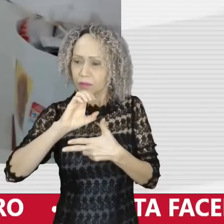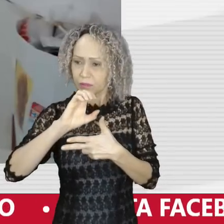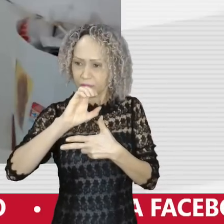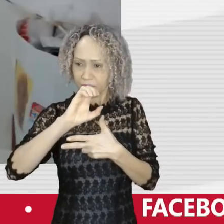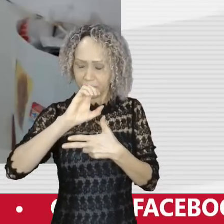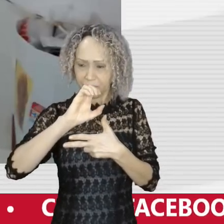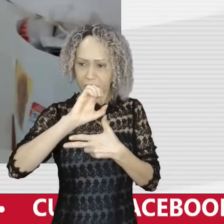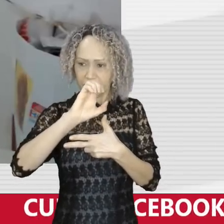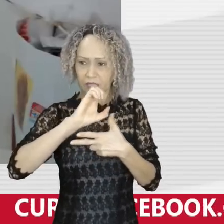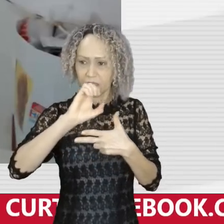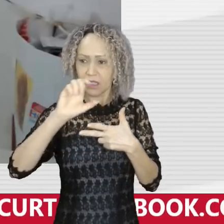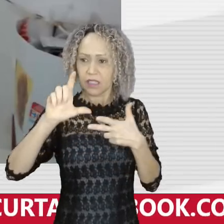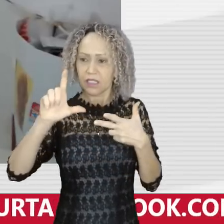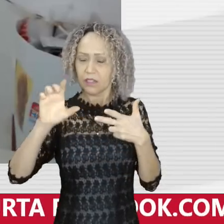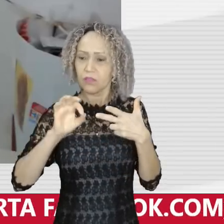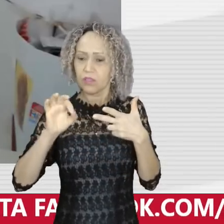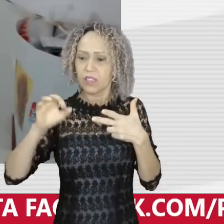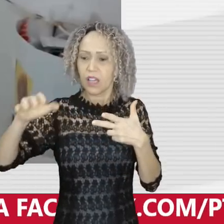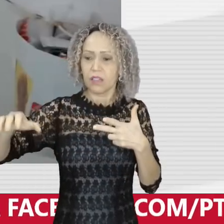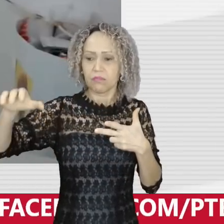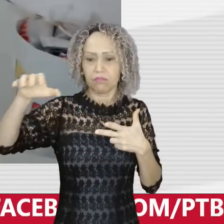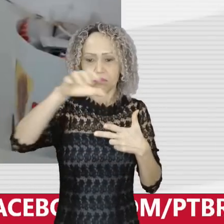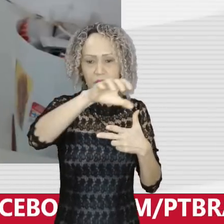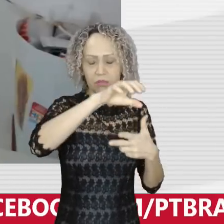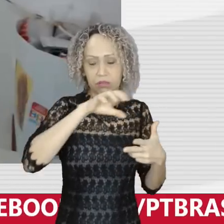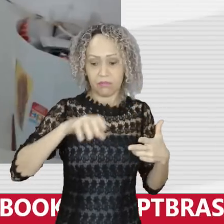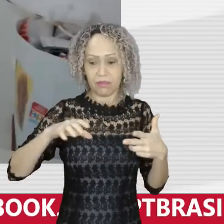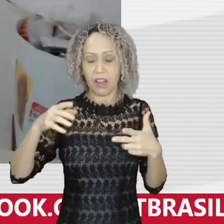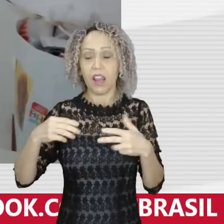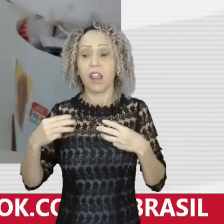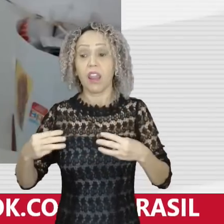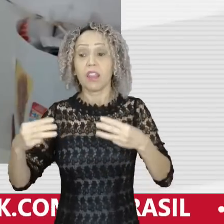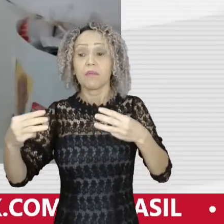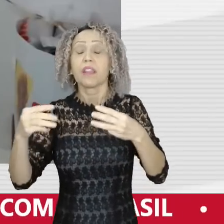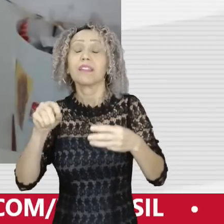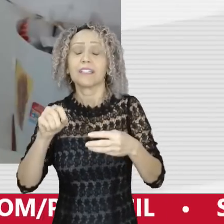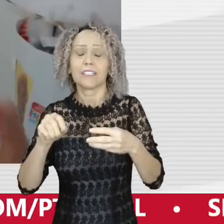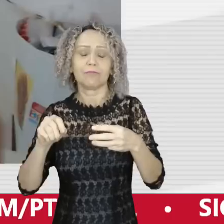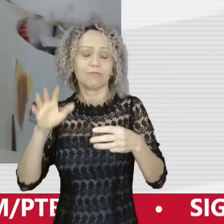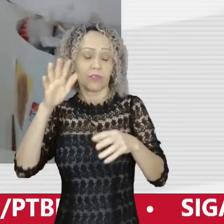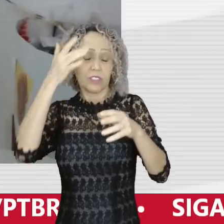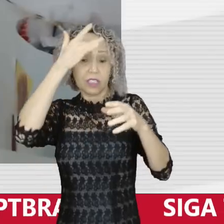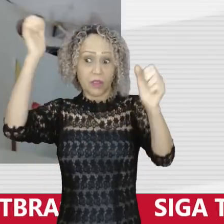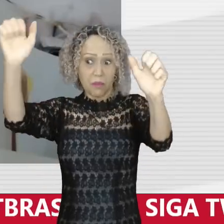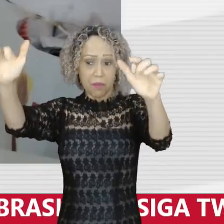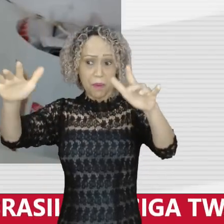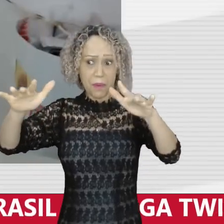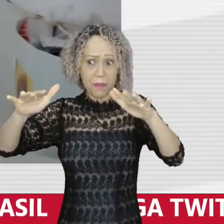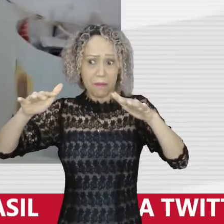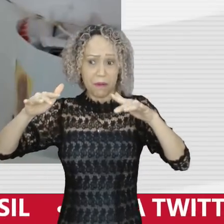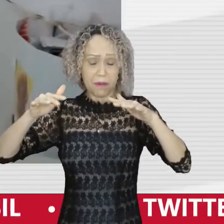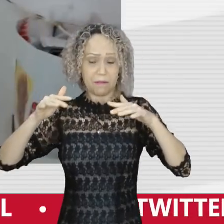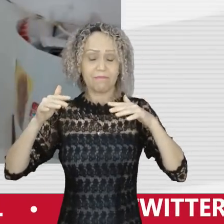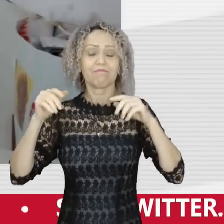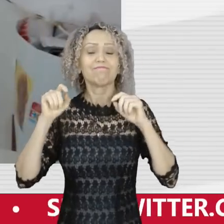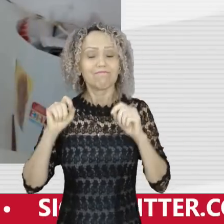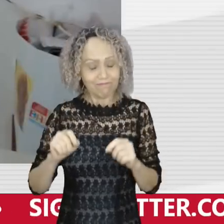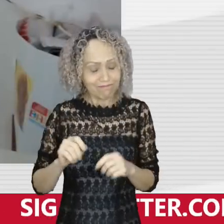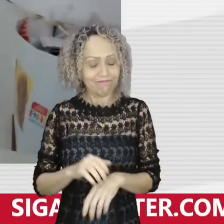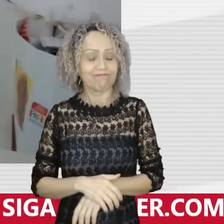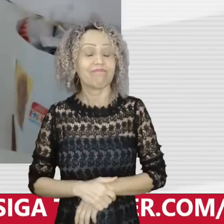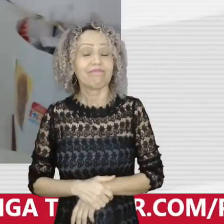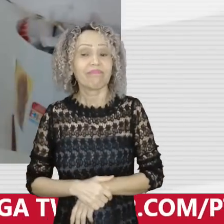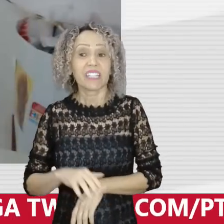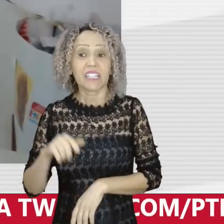Carvalho, organizando exatamente também aquela parte que é muito importante, que é de acolher, receber bem